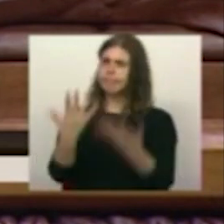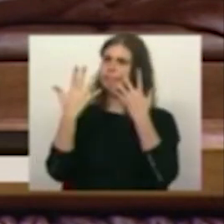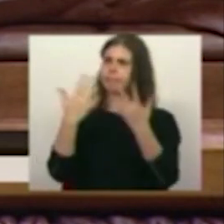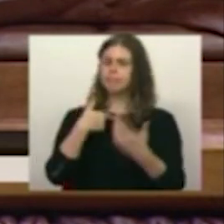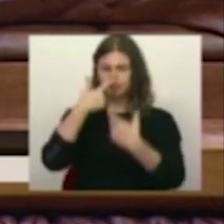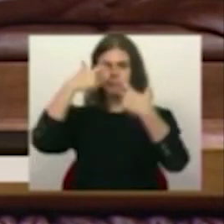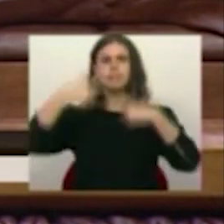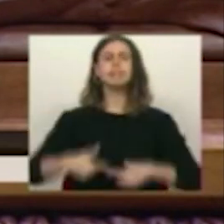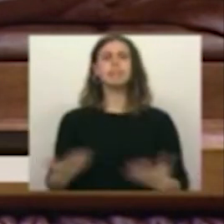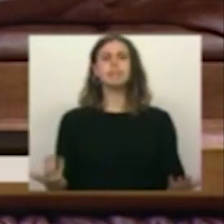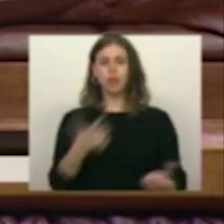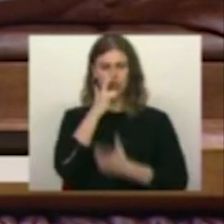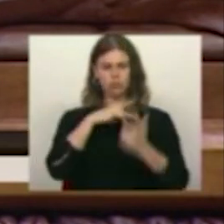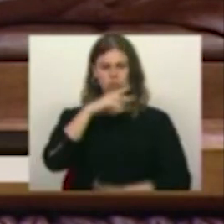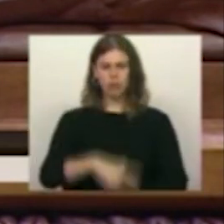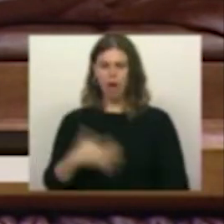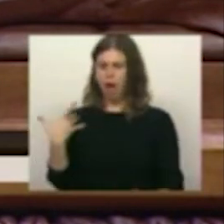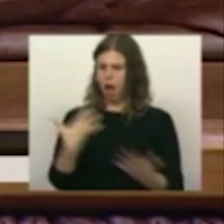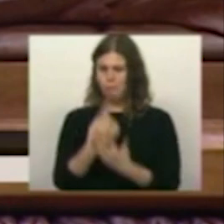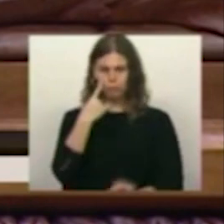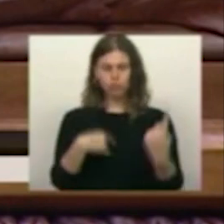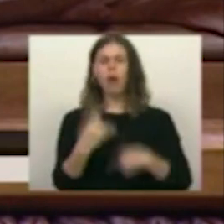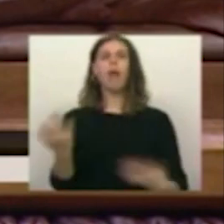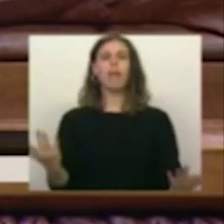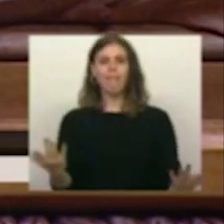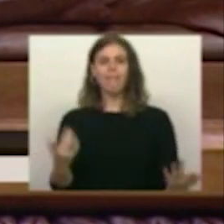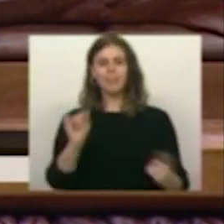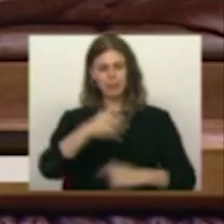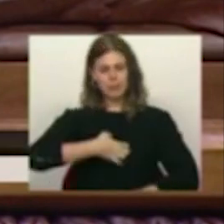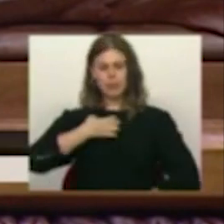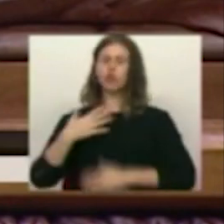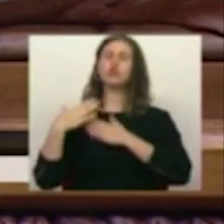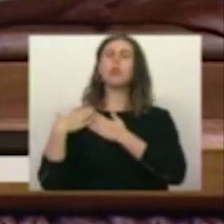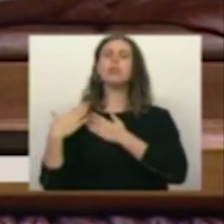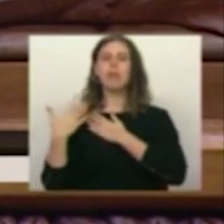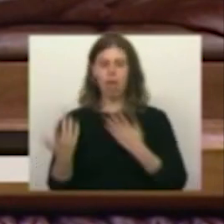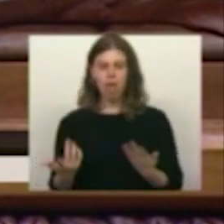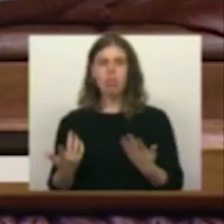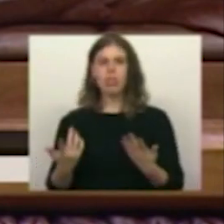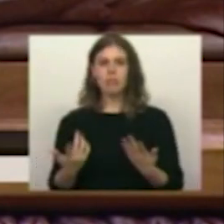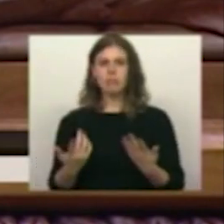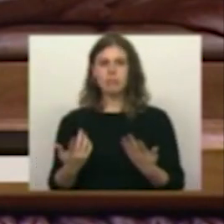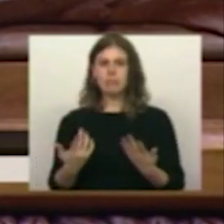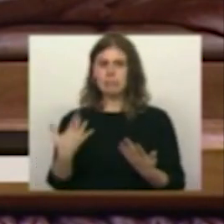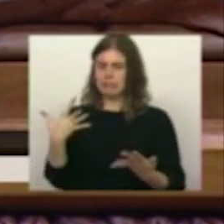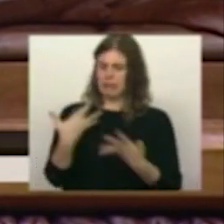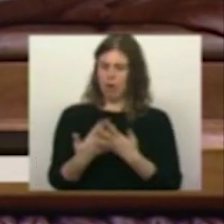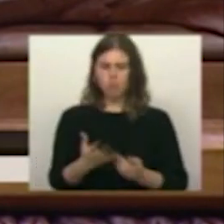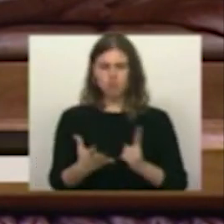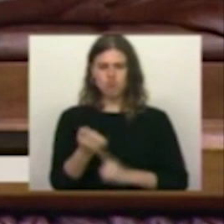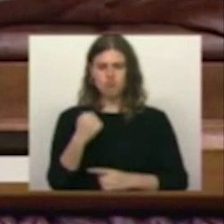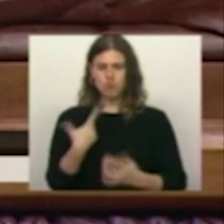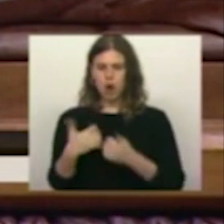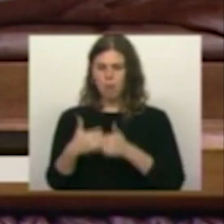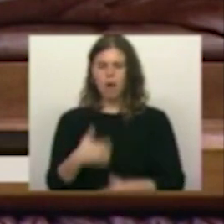o civismo que os portugueses têm demonstrado e o sentido de responsabilidade com que têm sabido lidar